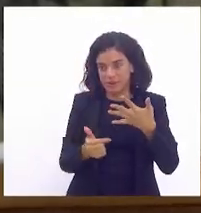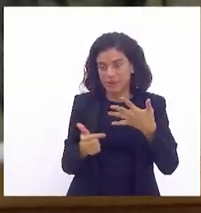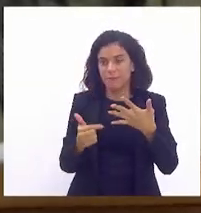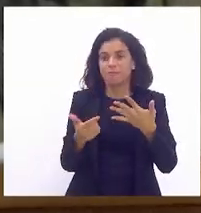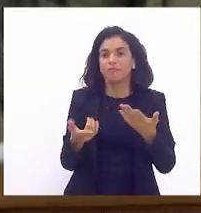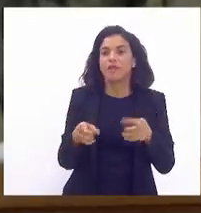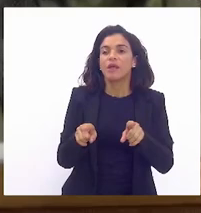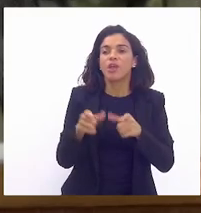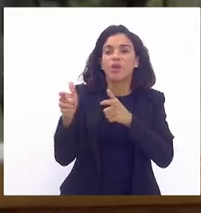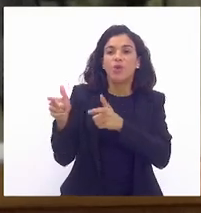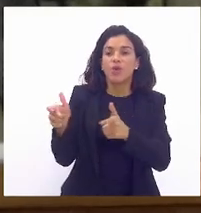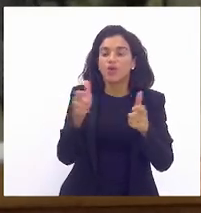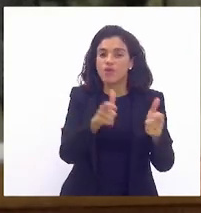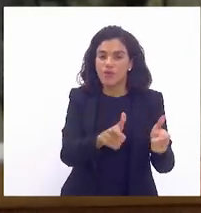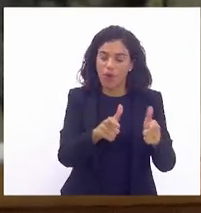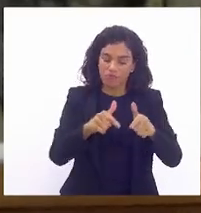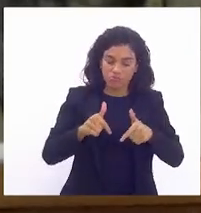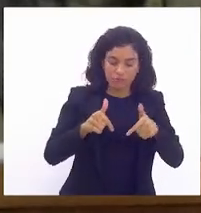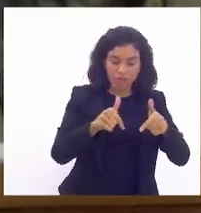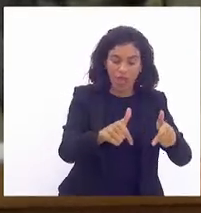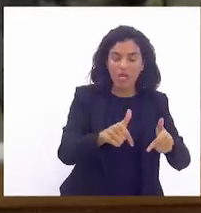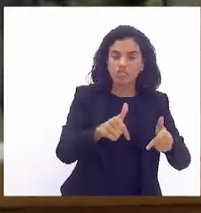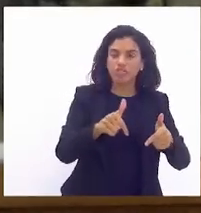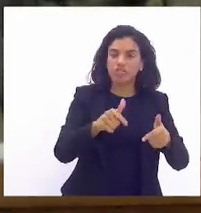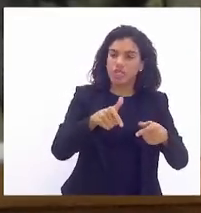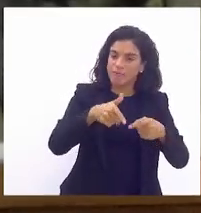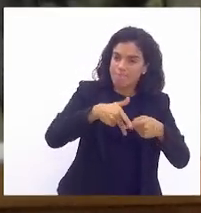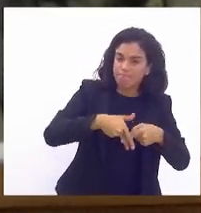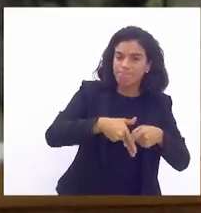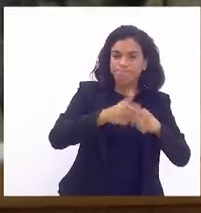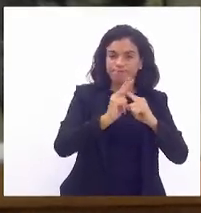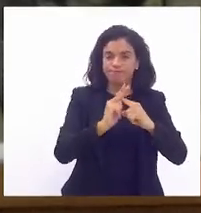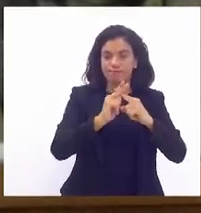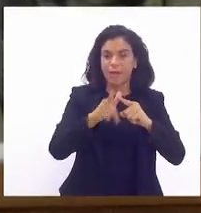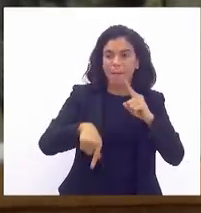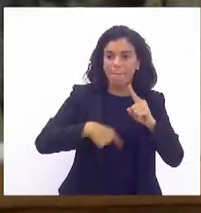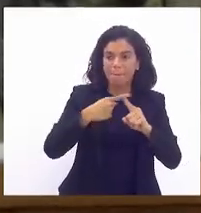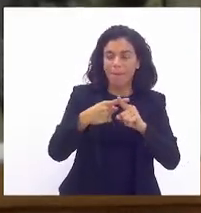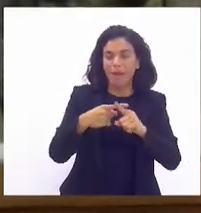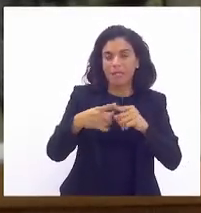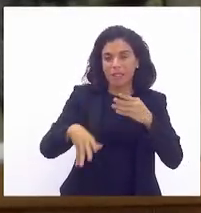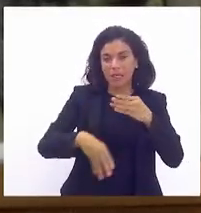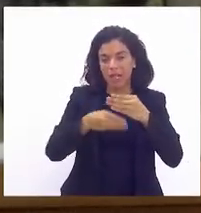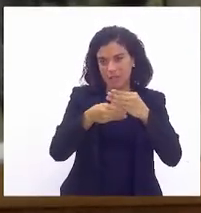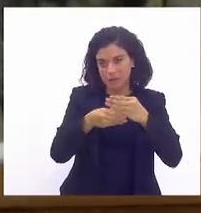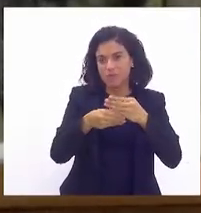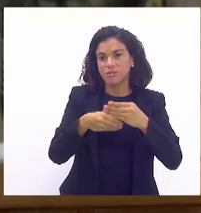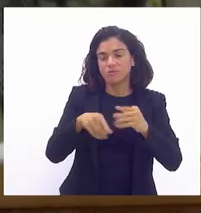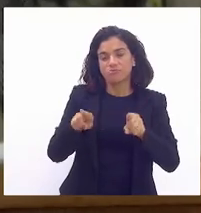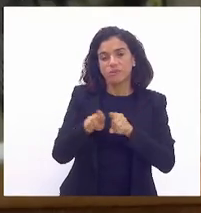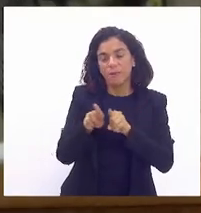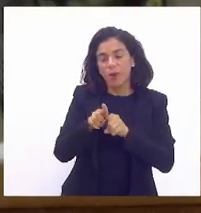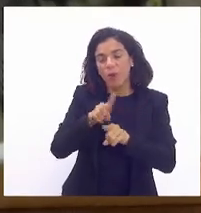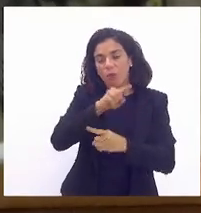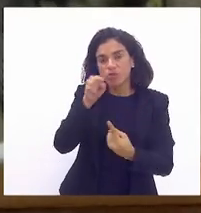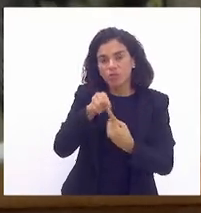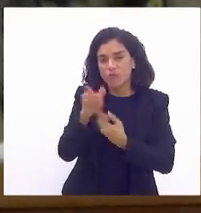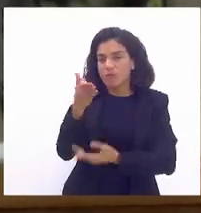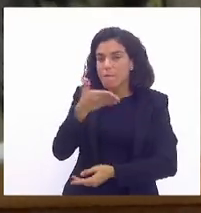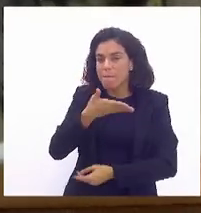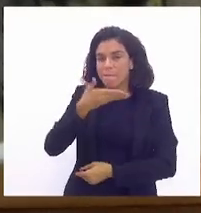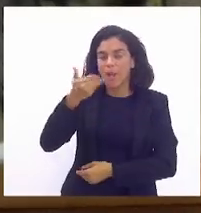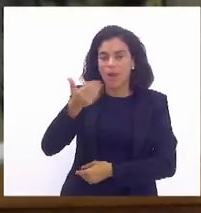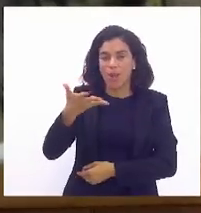for necessário, haja correção, né, com o acréscimo de outras ações para que haja melhoria efetiva